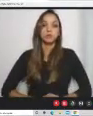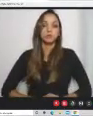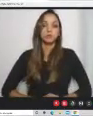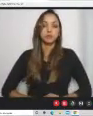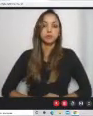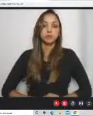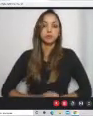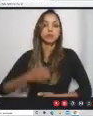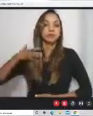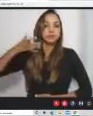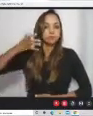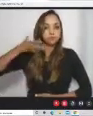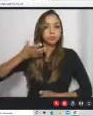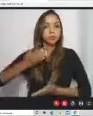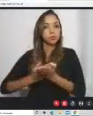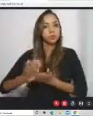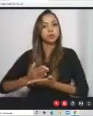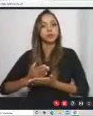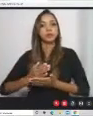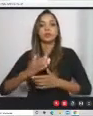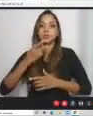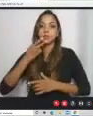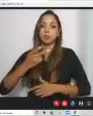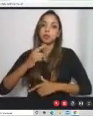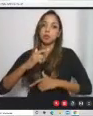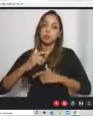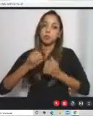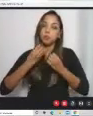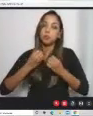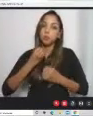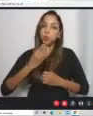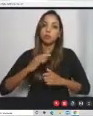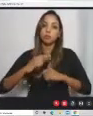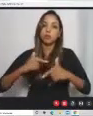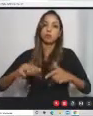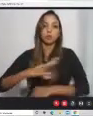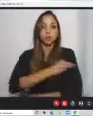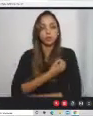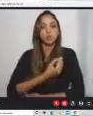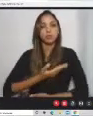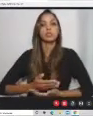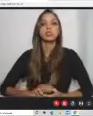O tribuno iniciou seu pronunciamento desejando um bom trabalho a todos. Seu discurso versou suas indicações de sua autoria,